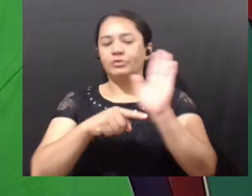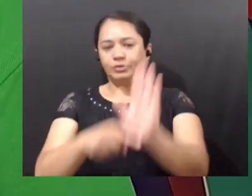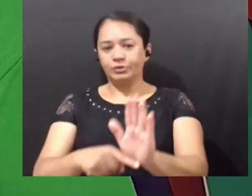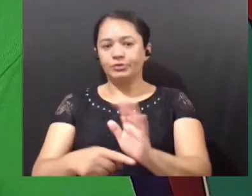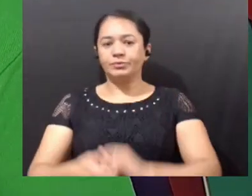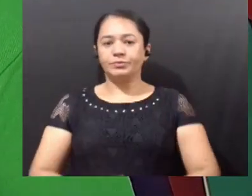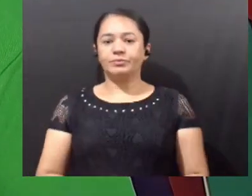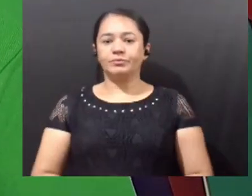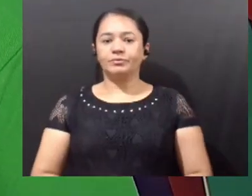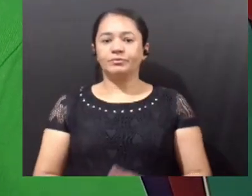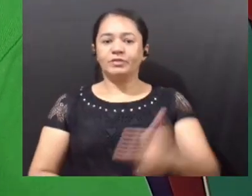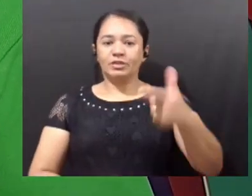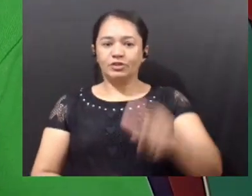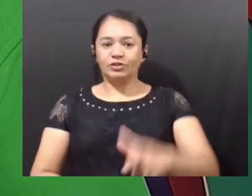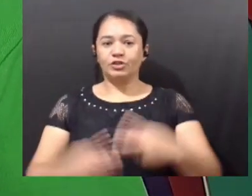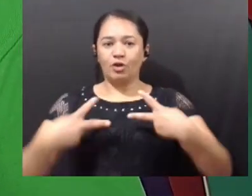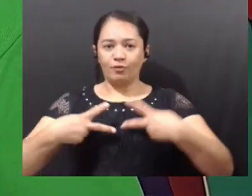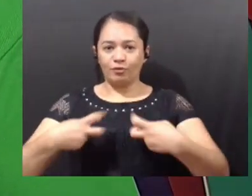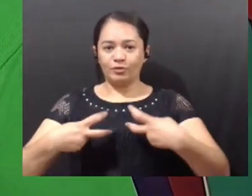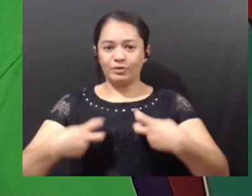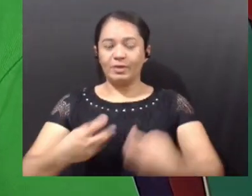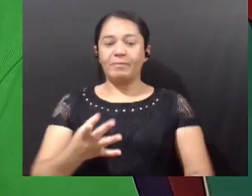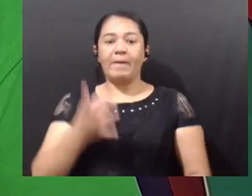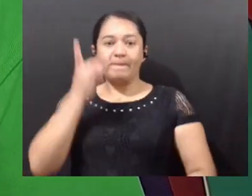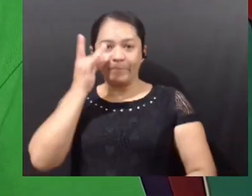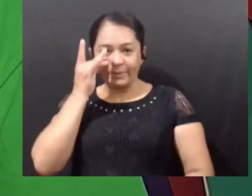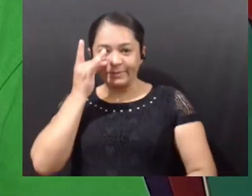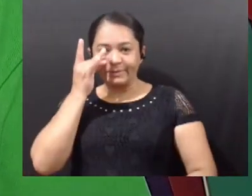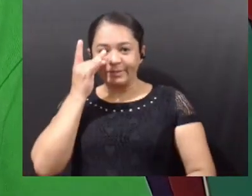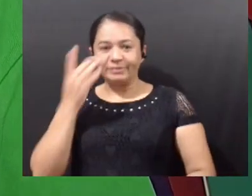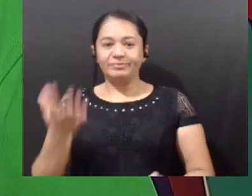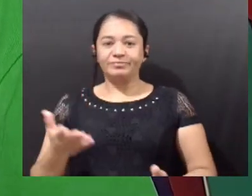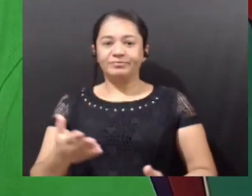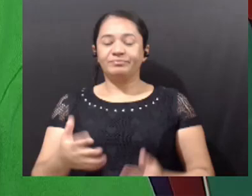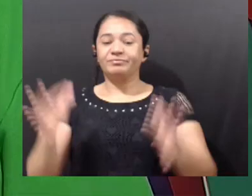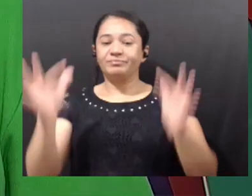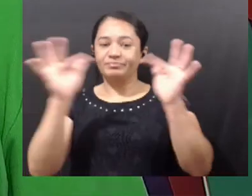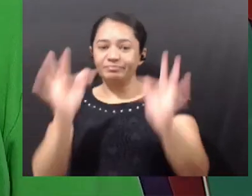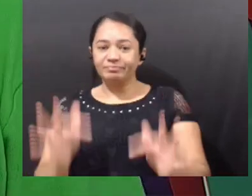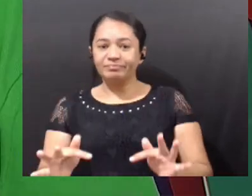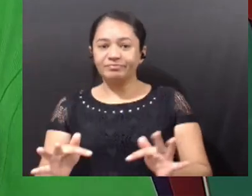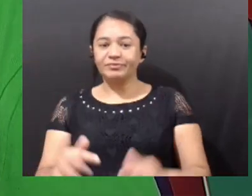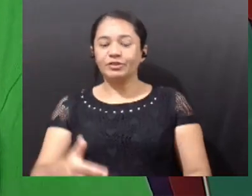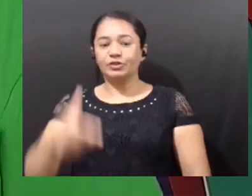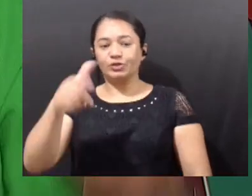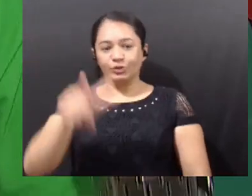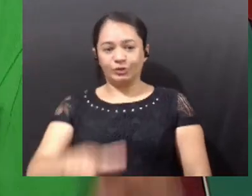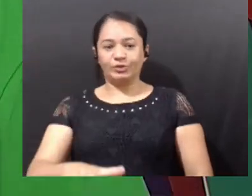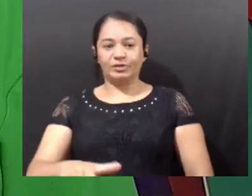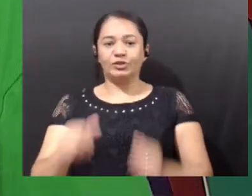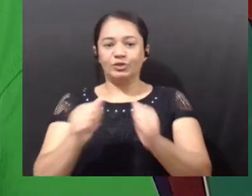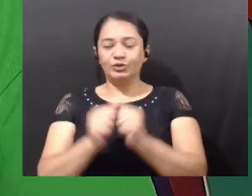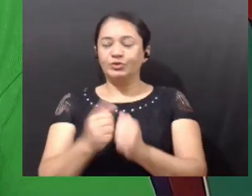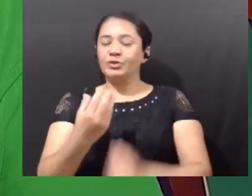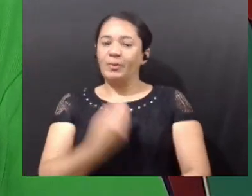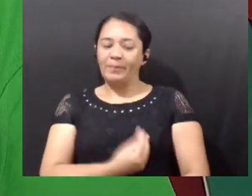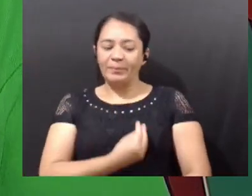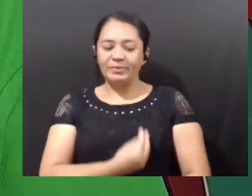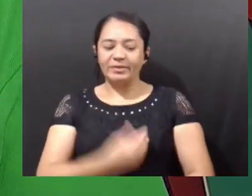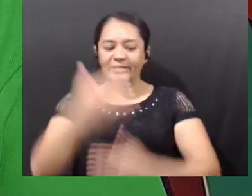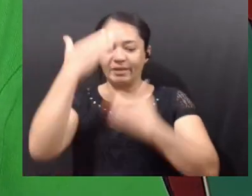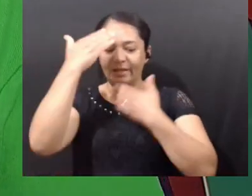está presente no SNE, né? E estamos muito felizes, mais uma vez, de estarmos presentes. Quero agradecer aqui o convite